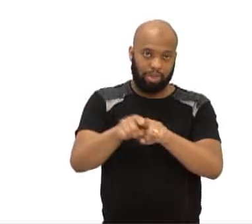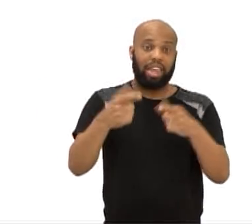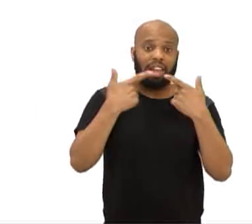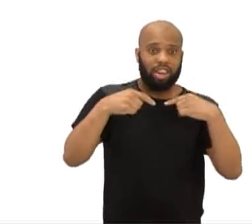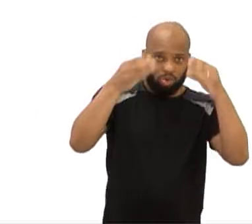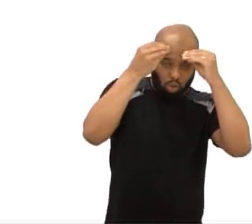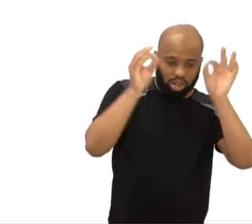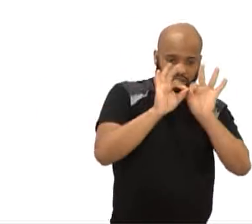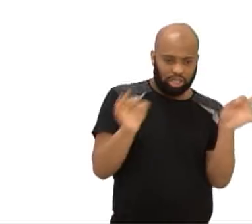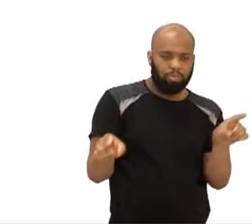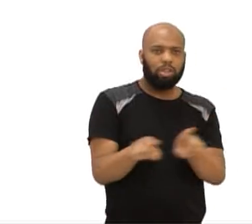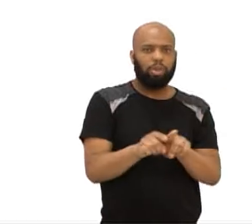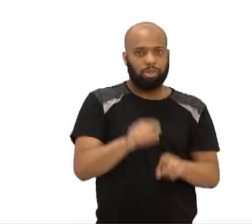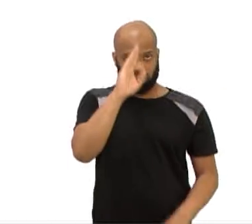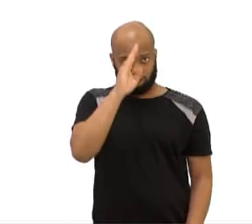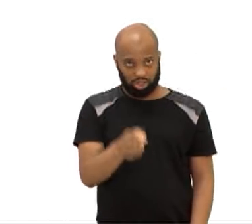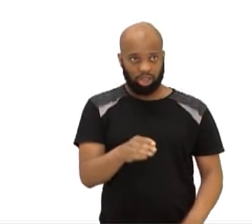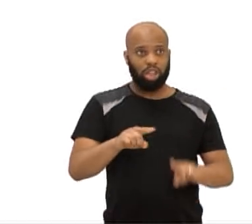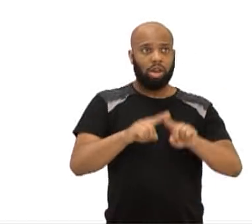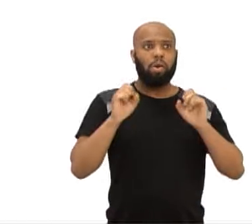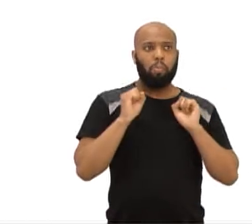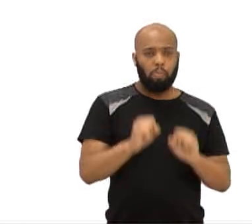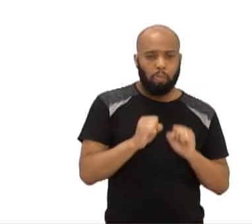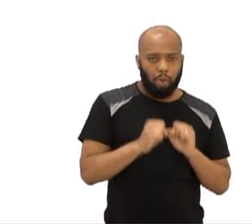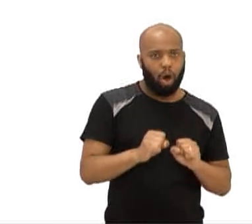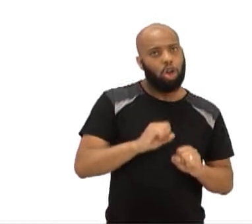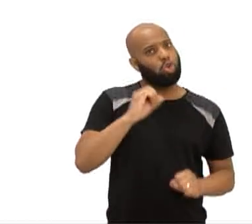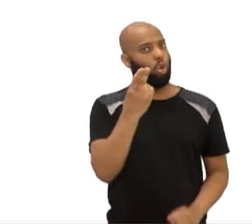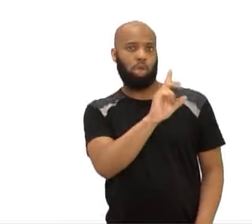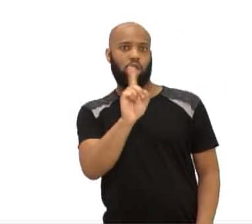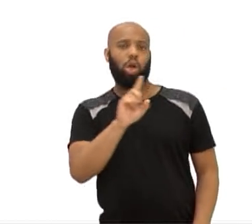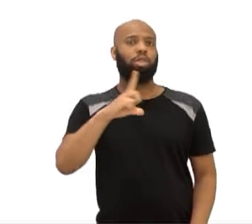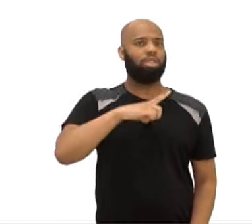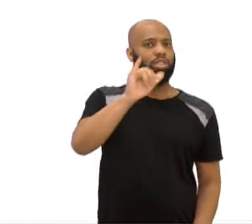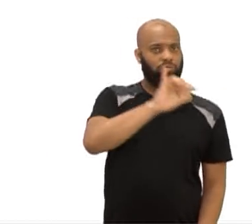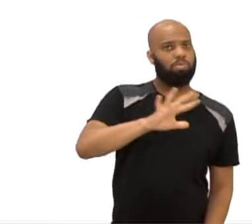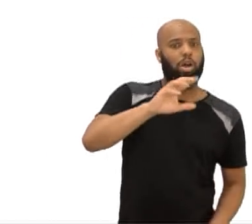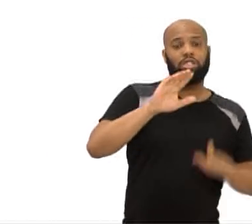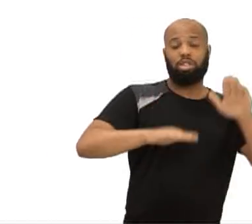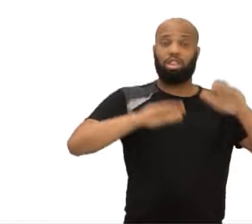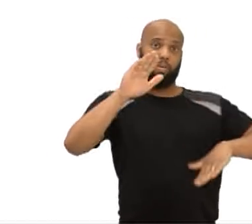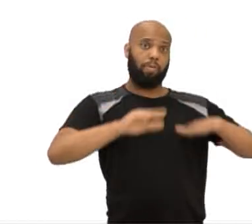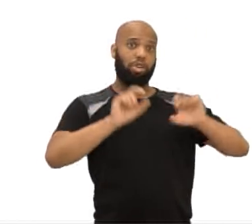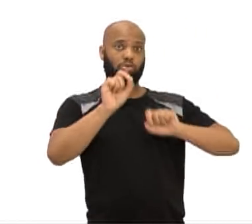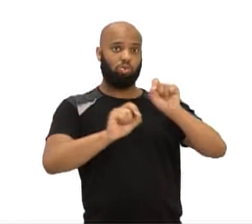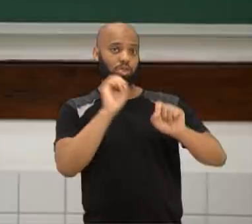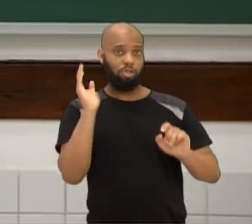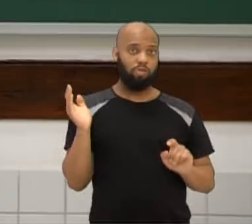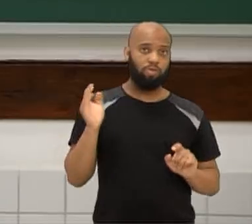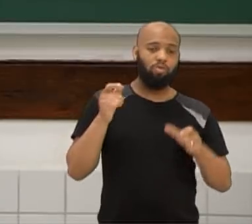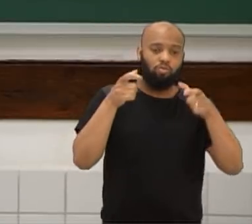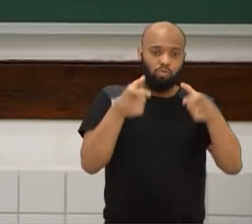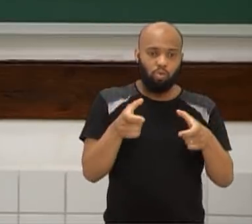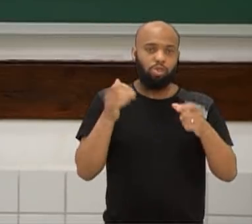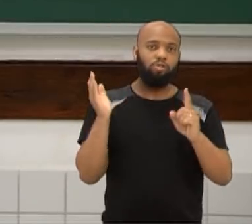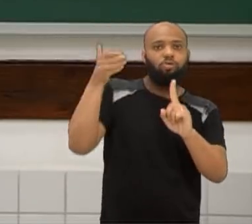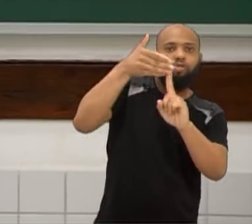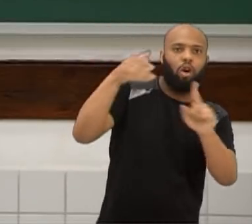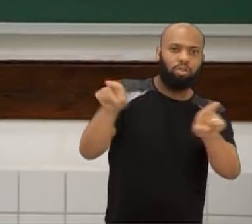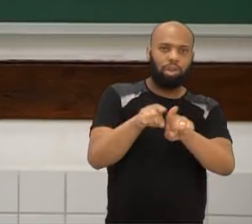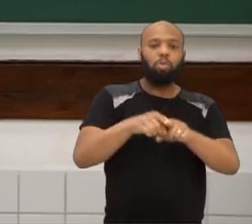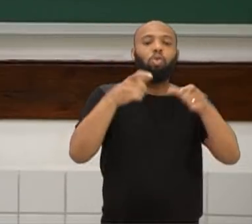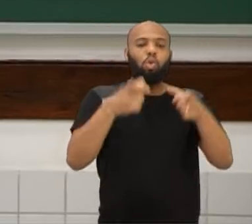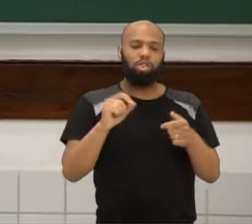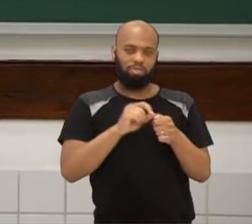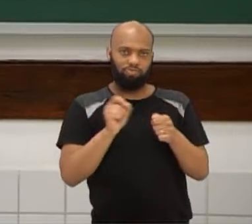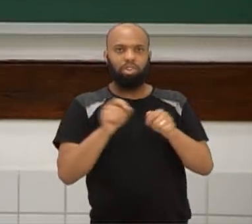linguagem simples e direta. Pode ou não apresentar imagens, então depende muito de qual é o local que está fazendo